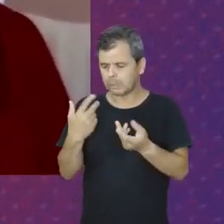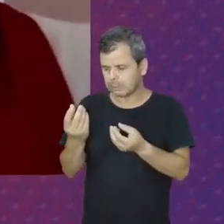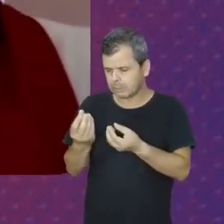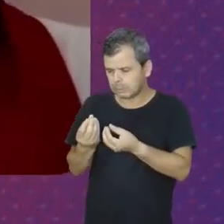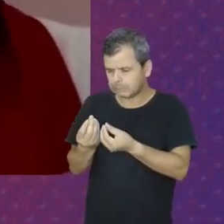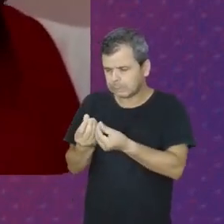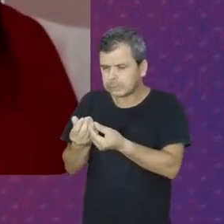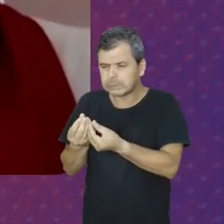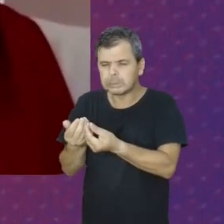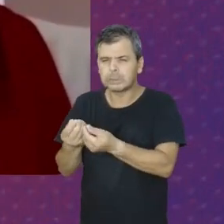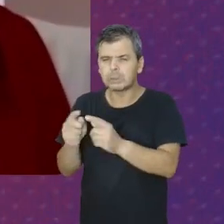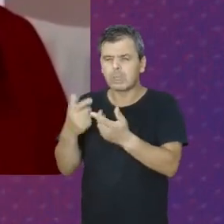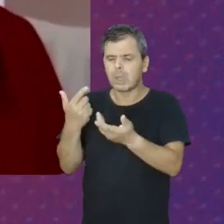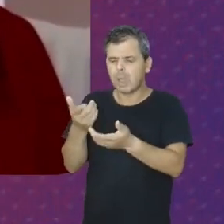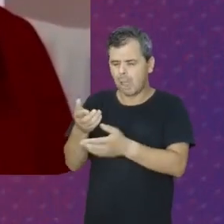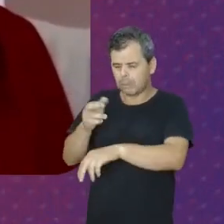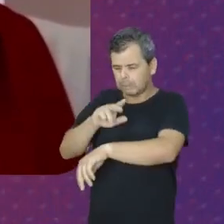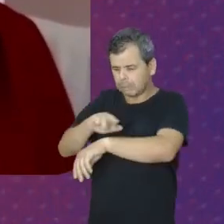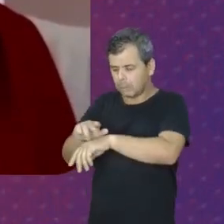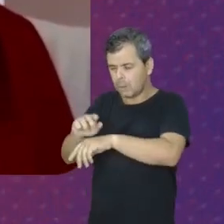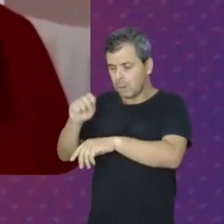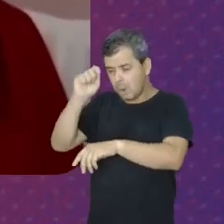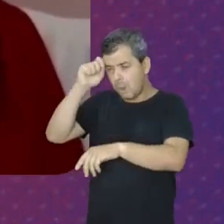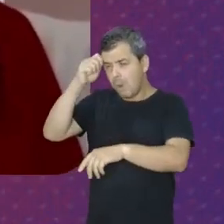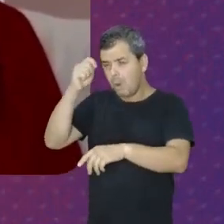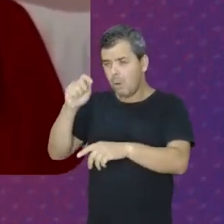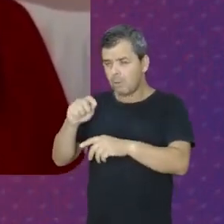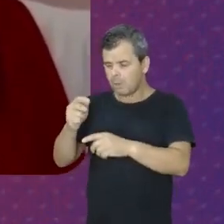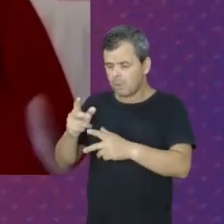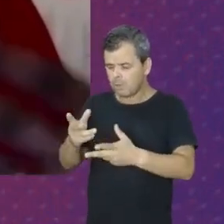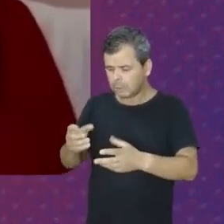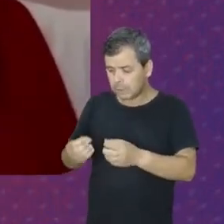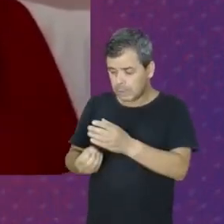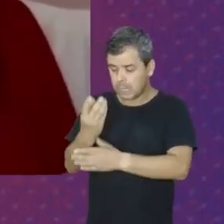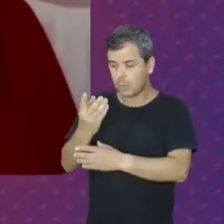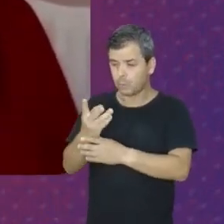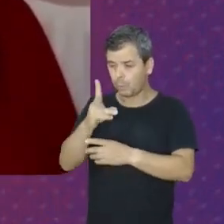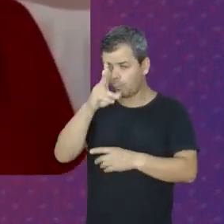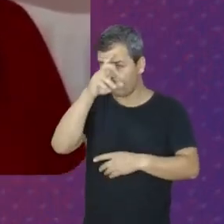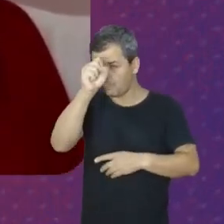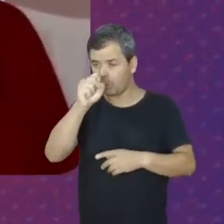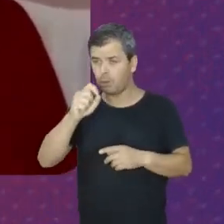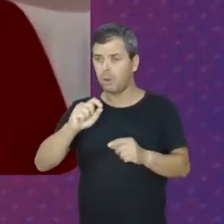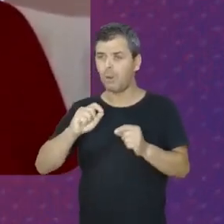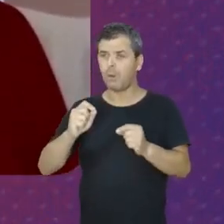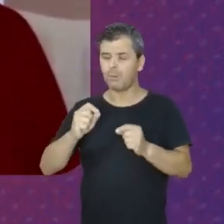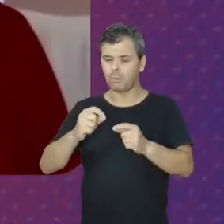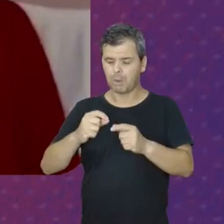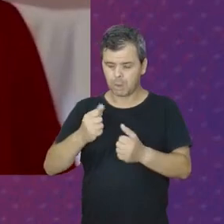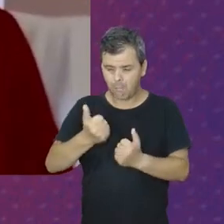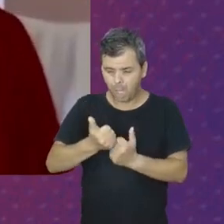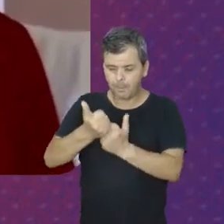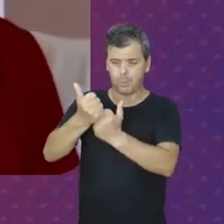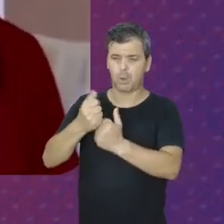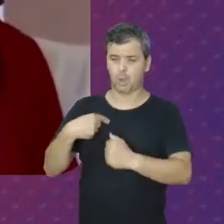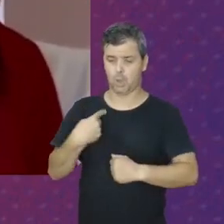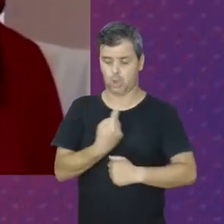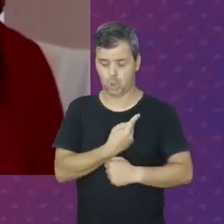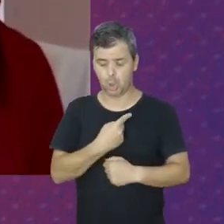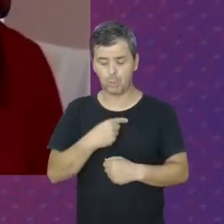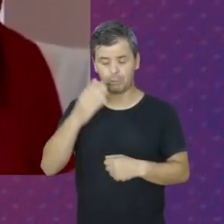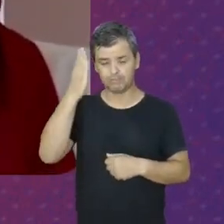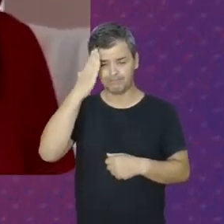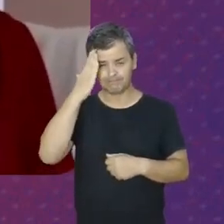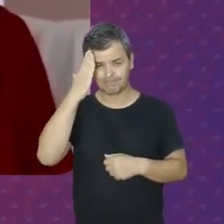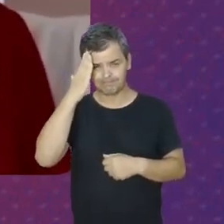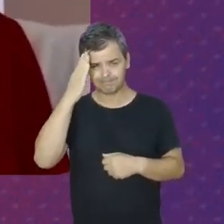caseira que se dá ao racismo na nossa sociedade, que vai dando força para ele se sustentar. E nós precisamos entender